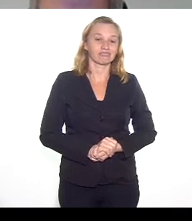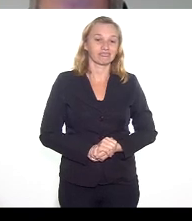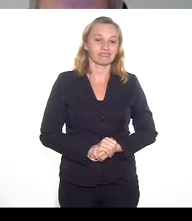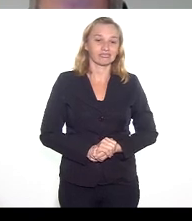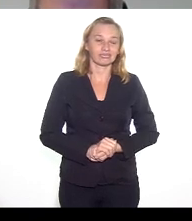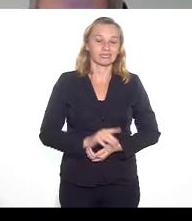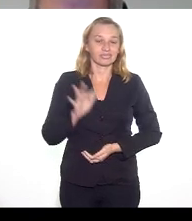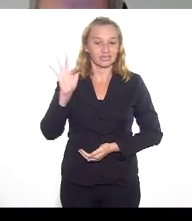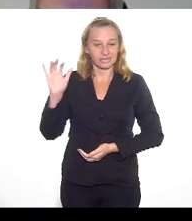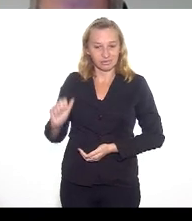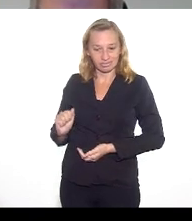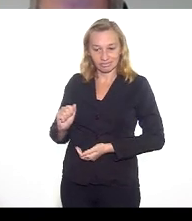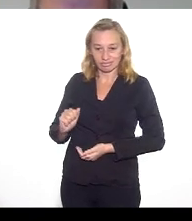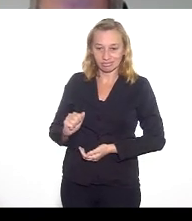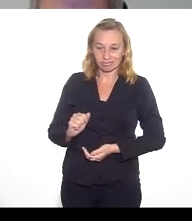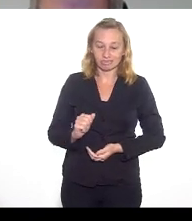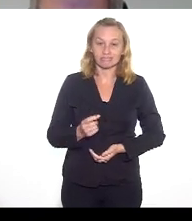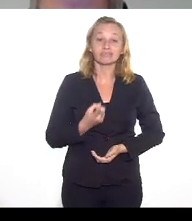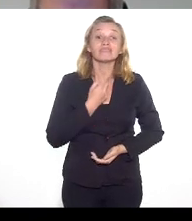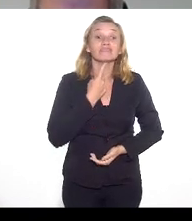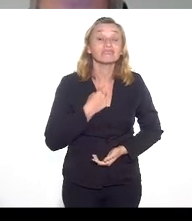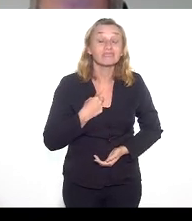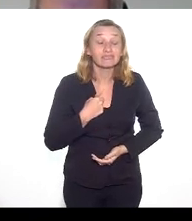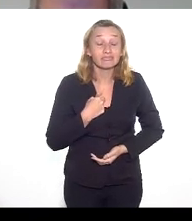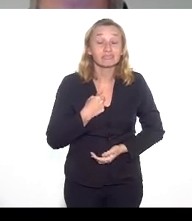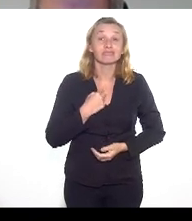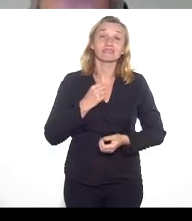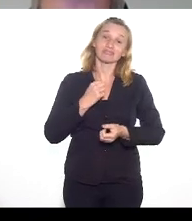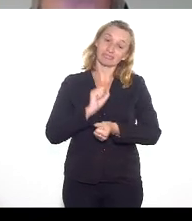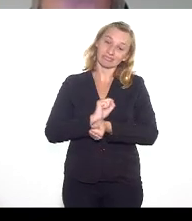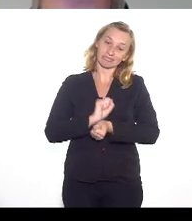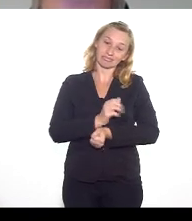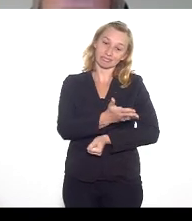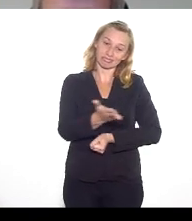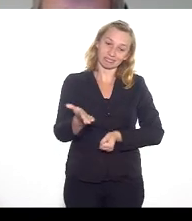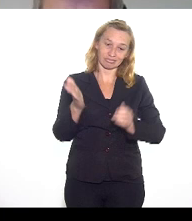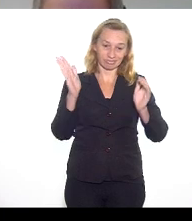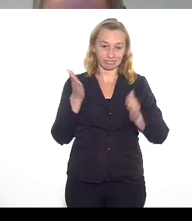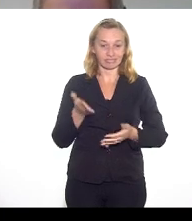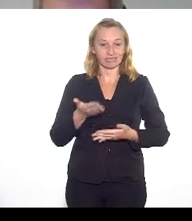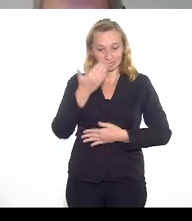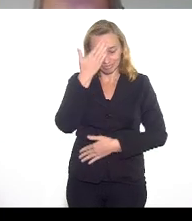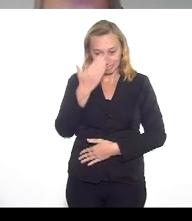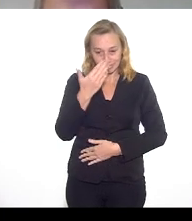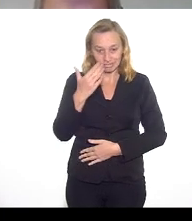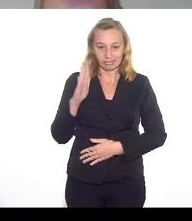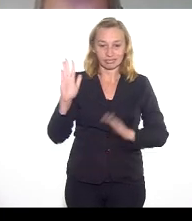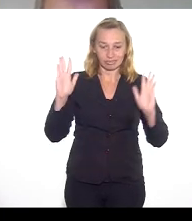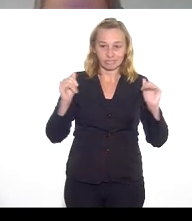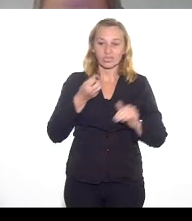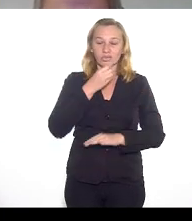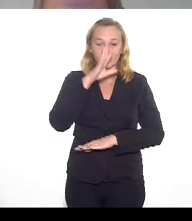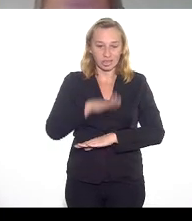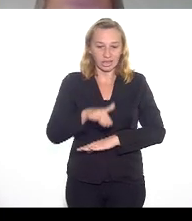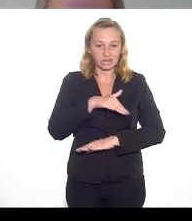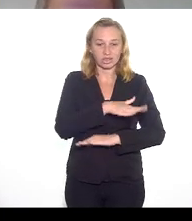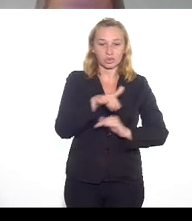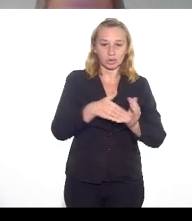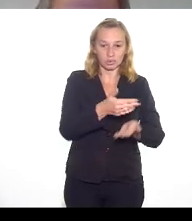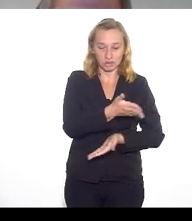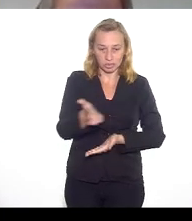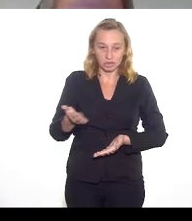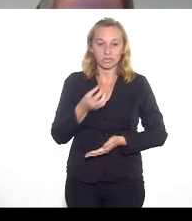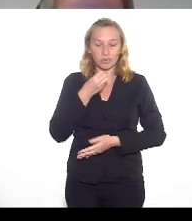a Fazenda. Assim desejo, assim espero. Muito obrigado. Boa tarde a todos. Boa tarde a todos.